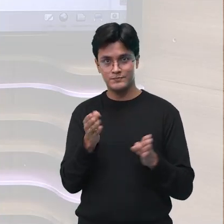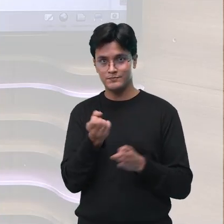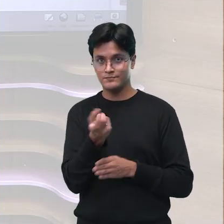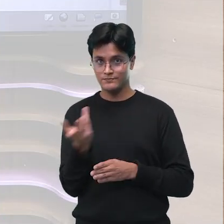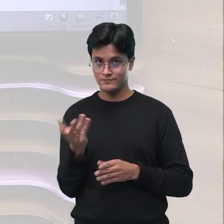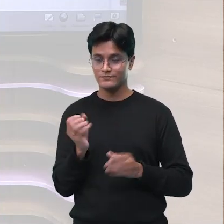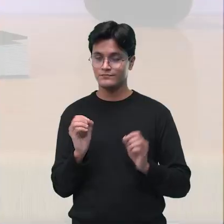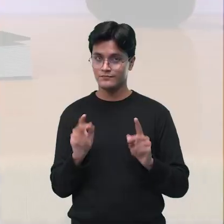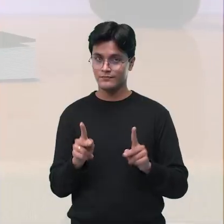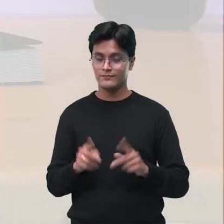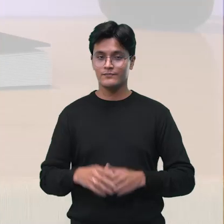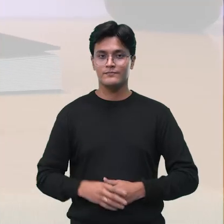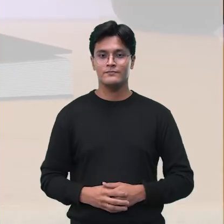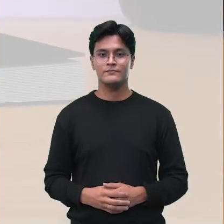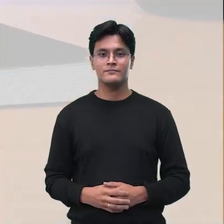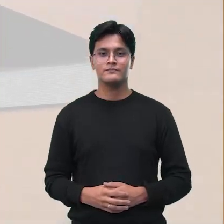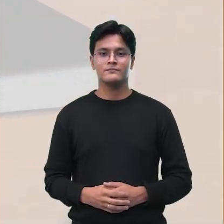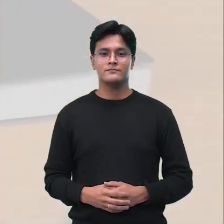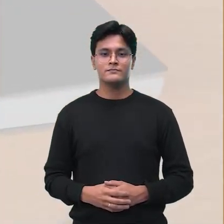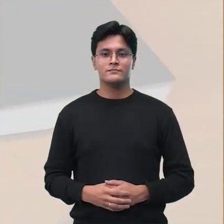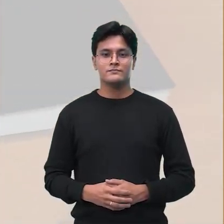lá?